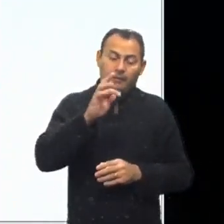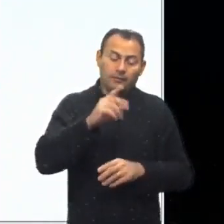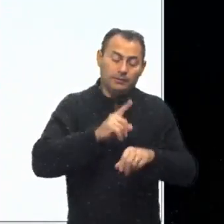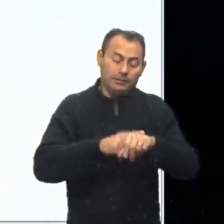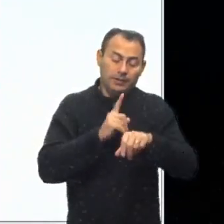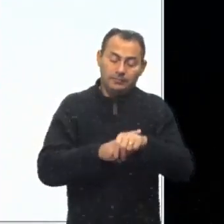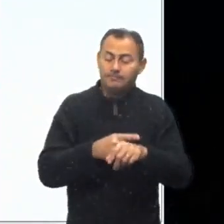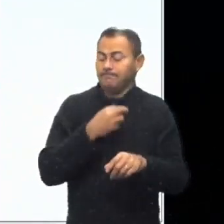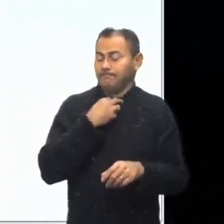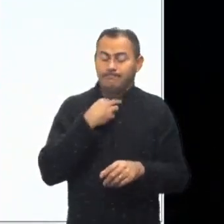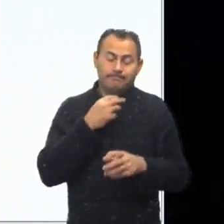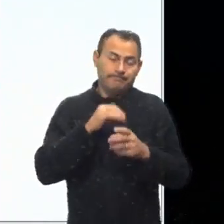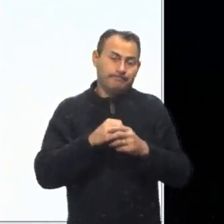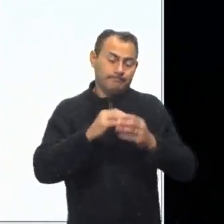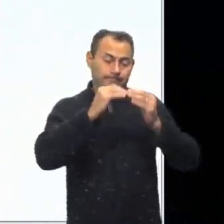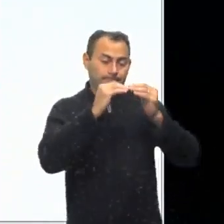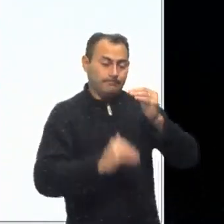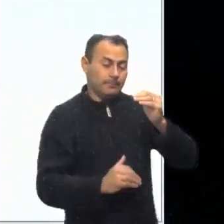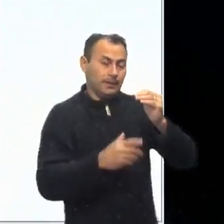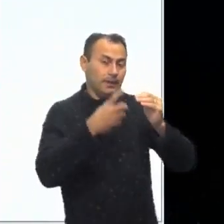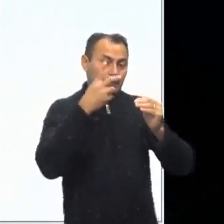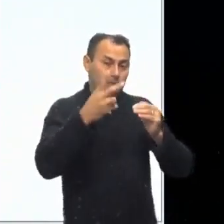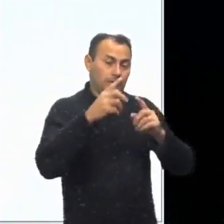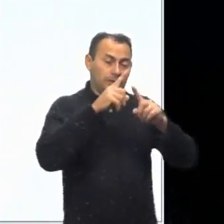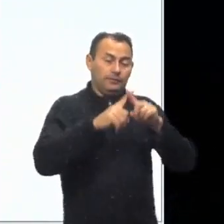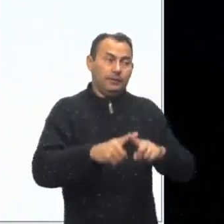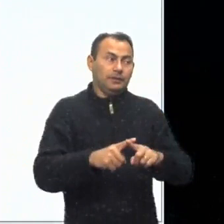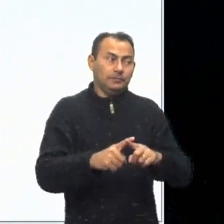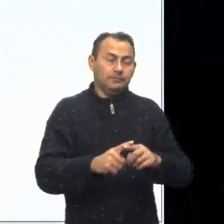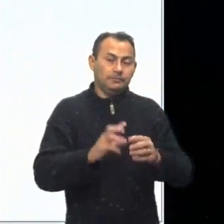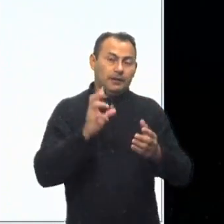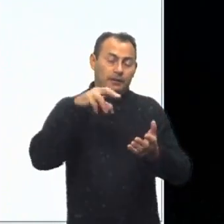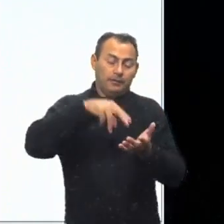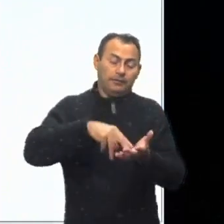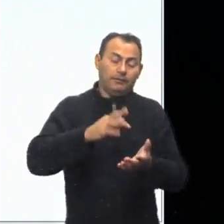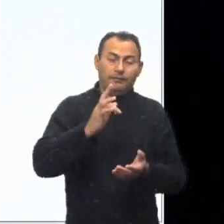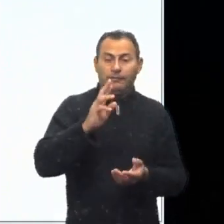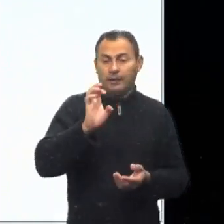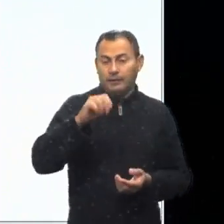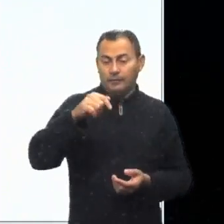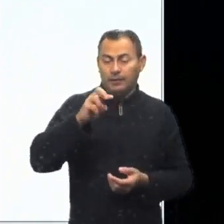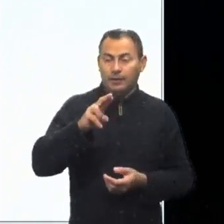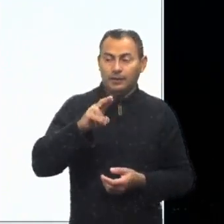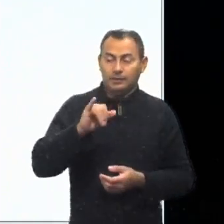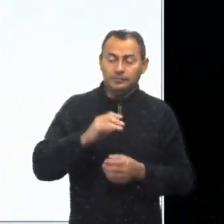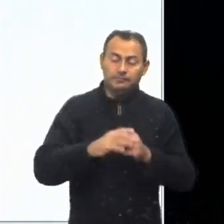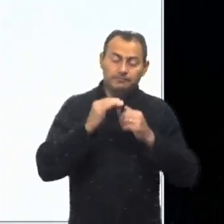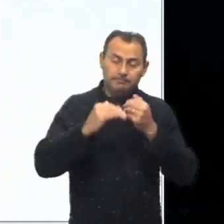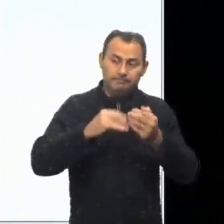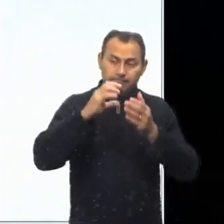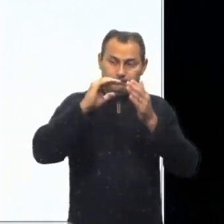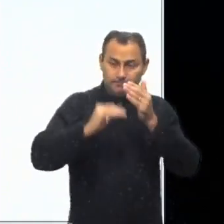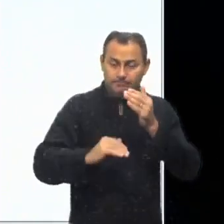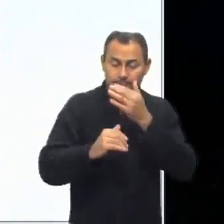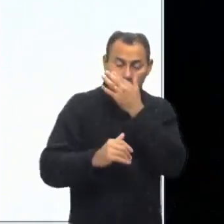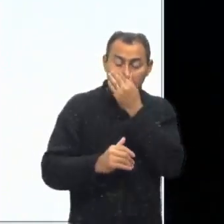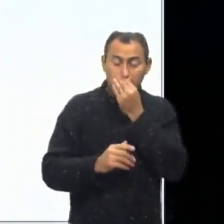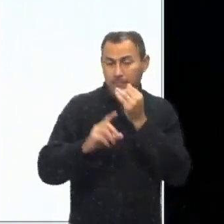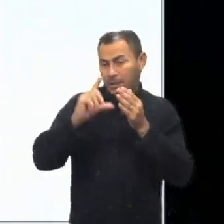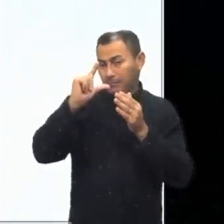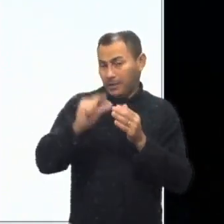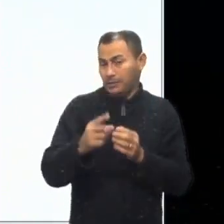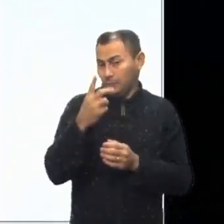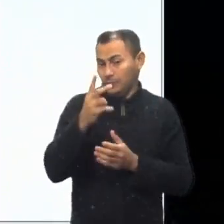tempo não pode ser inferior a 2 vezes a frequência, né? O passo do tempo não pode ser inferior a 2